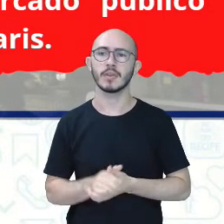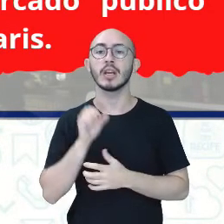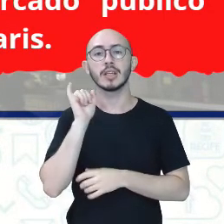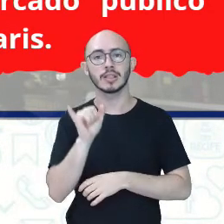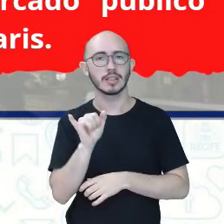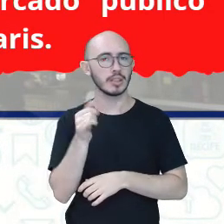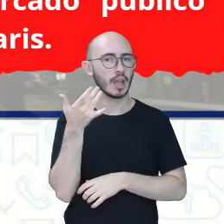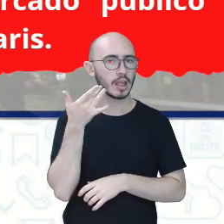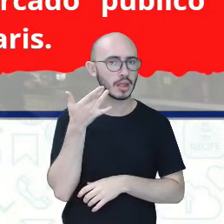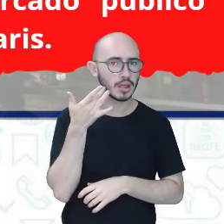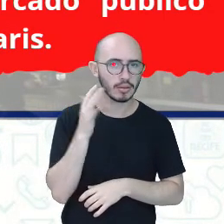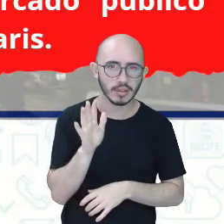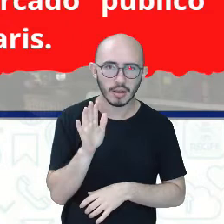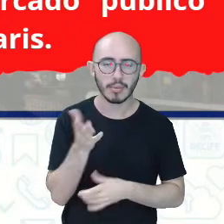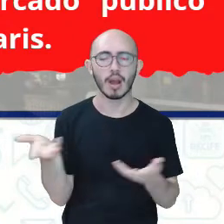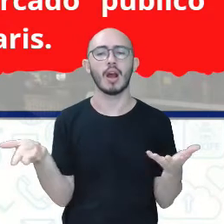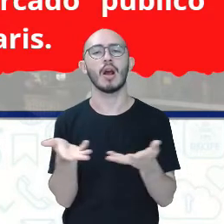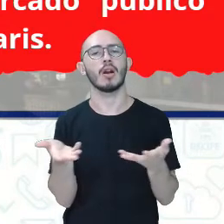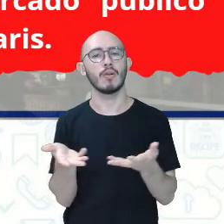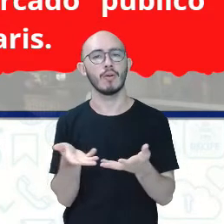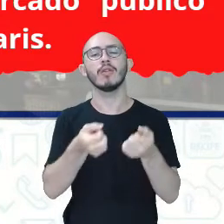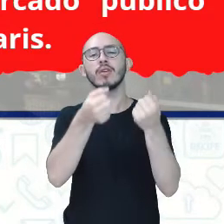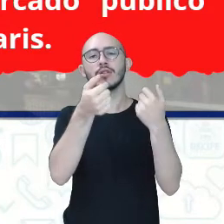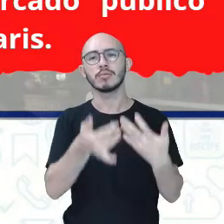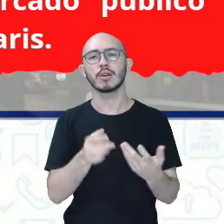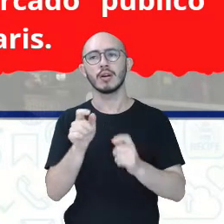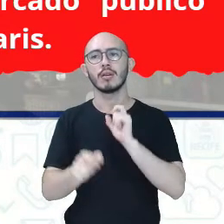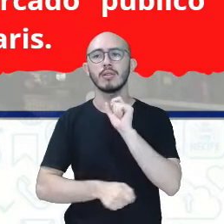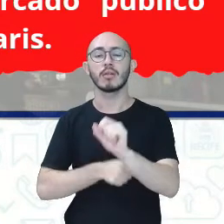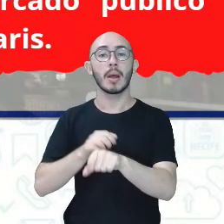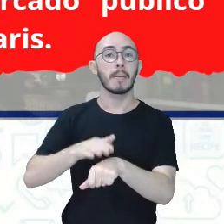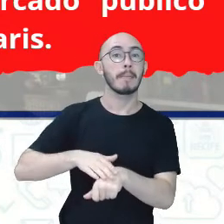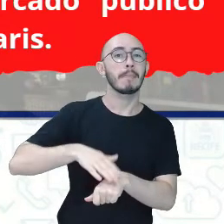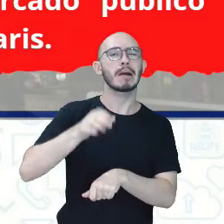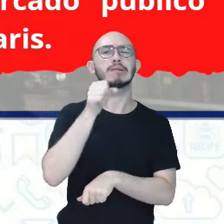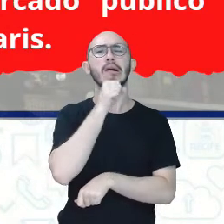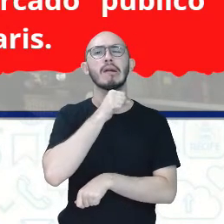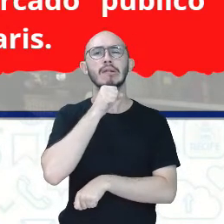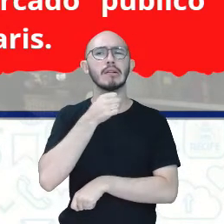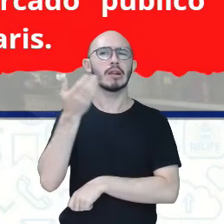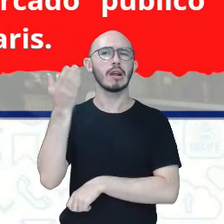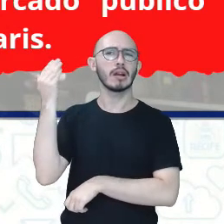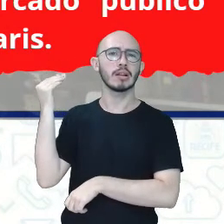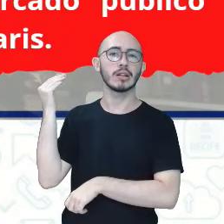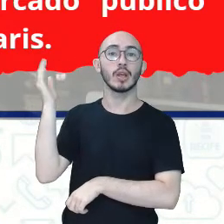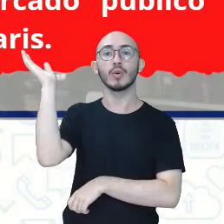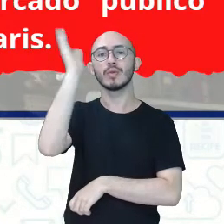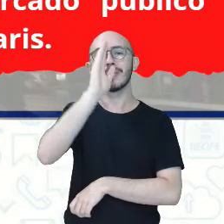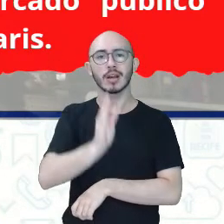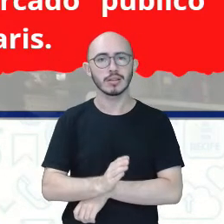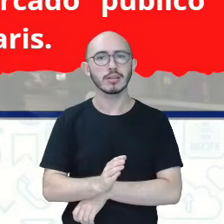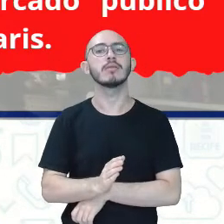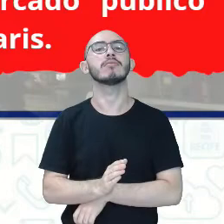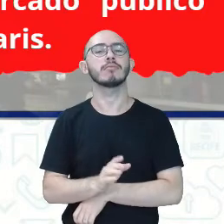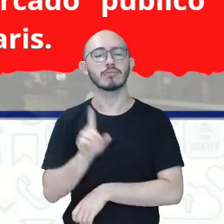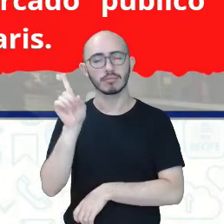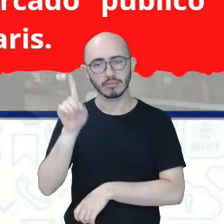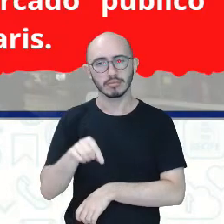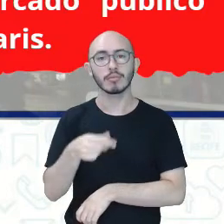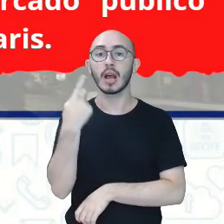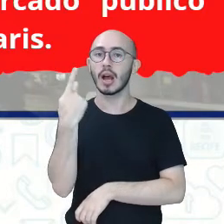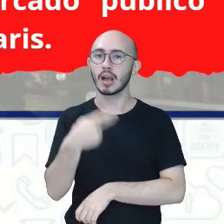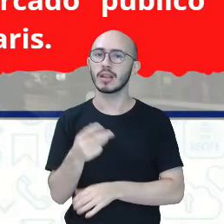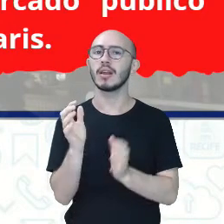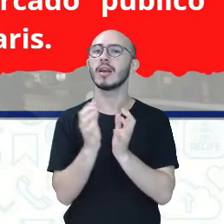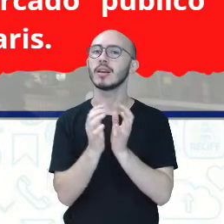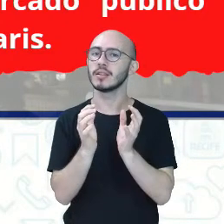não sabia, vai saber agora, é o mais antigo mercado público do Brasil. E está aqui, ó,